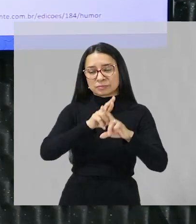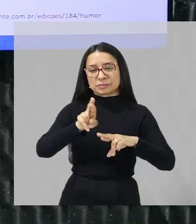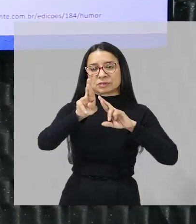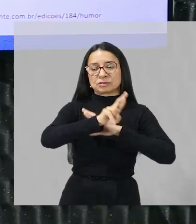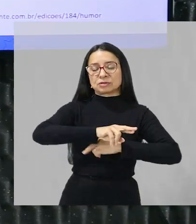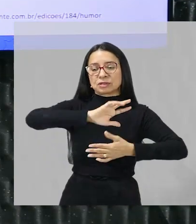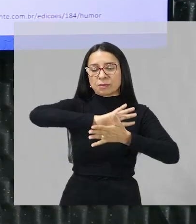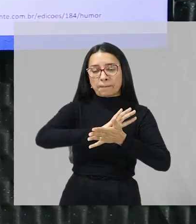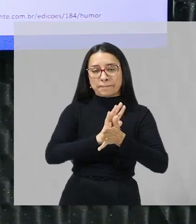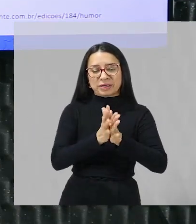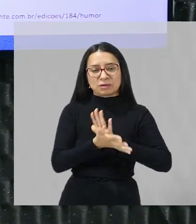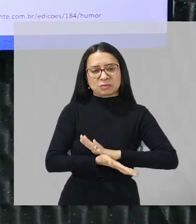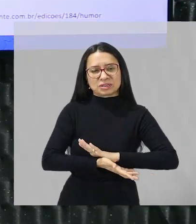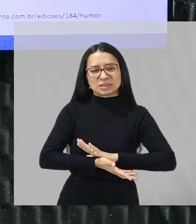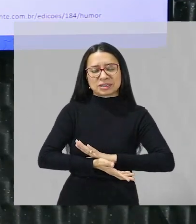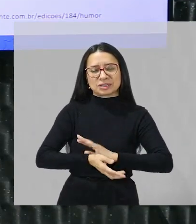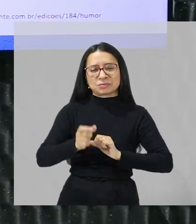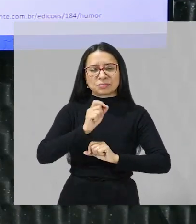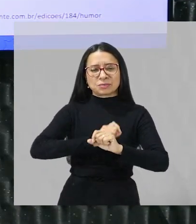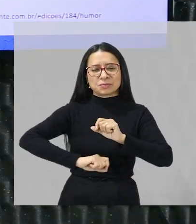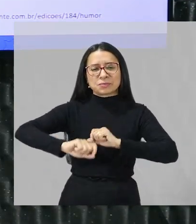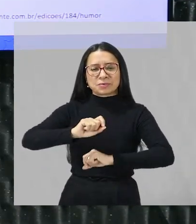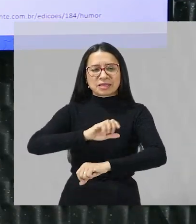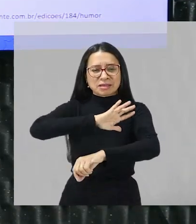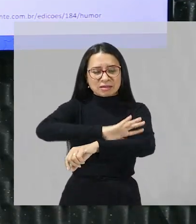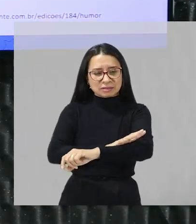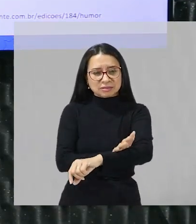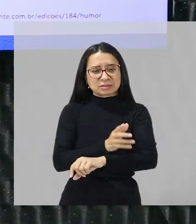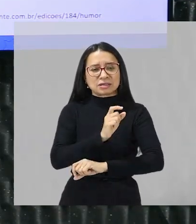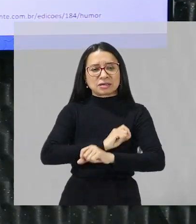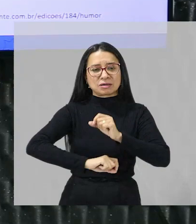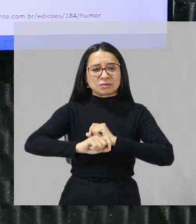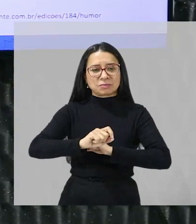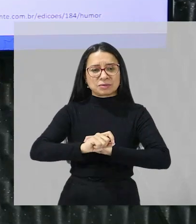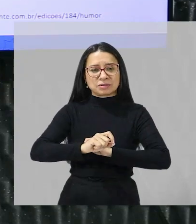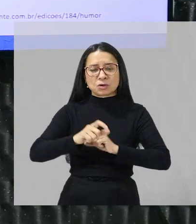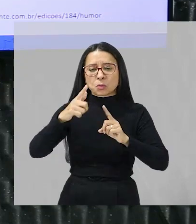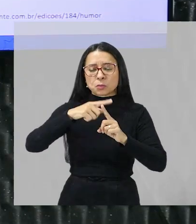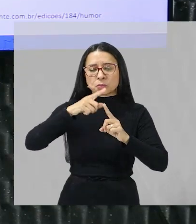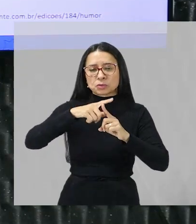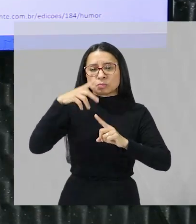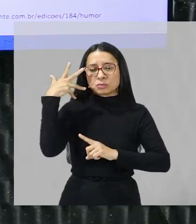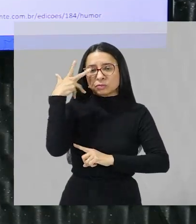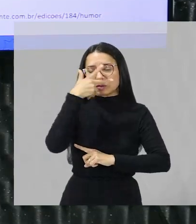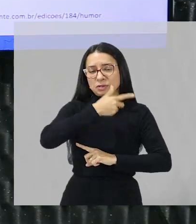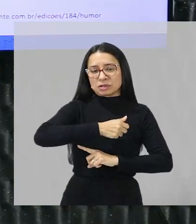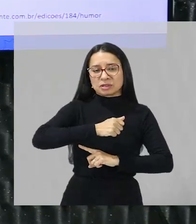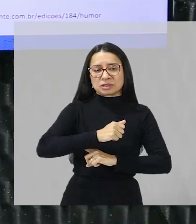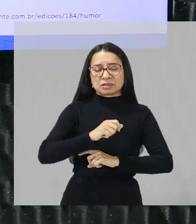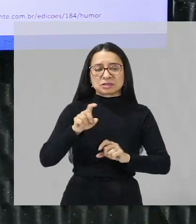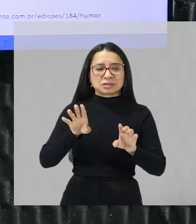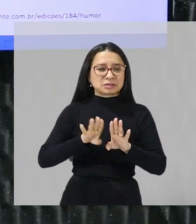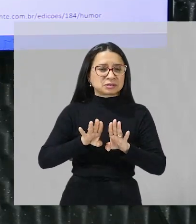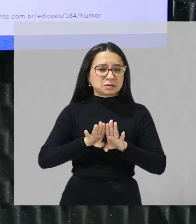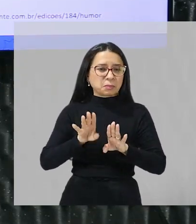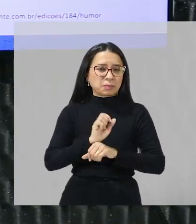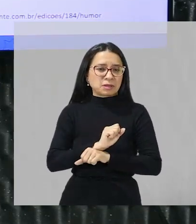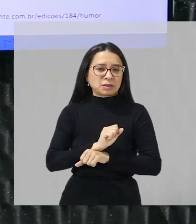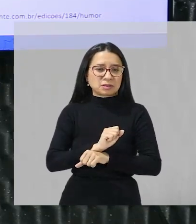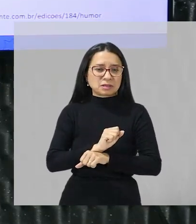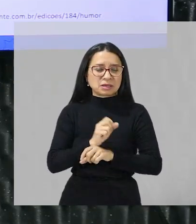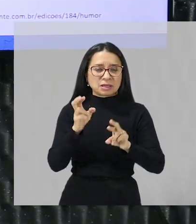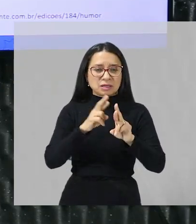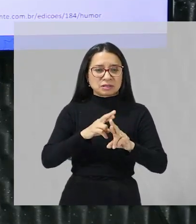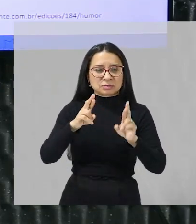preconceitos, preconceito racial, preconceito em relação a padrões de beleza, preconceito em relação à xenofobia, preconceito em